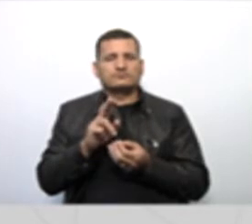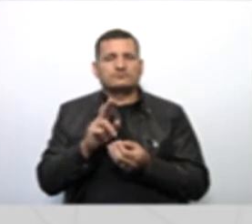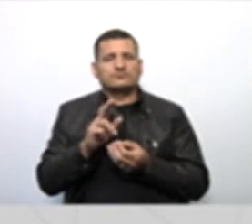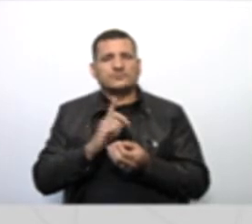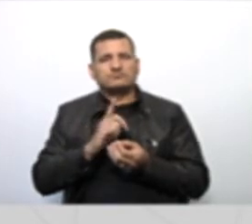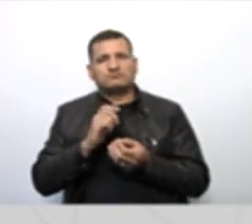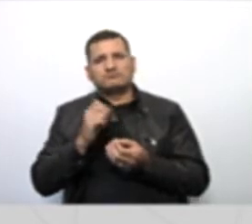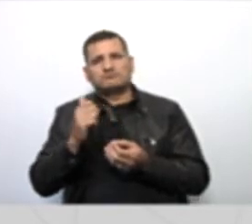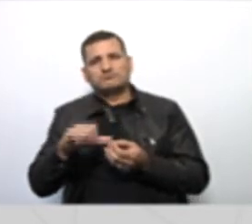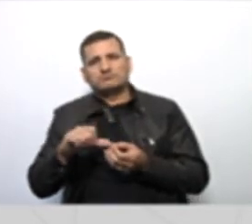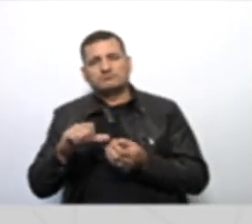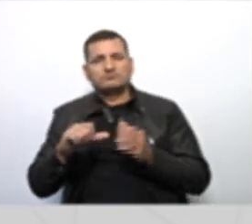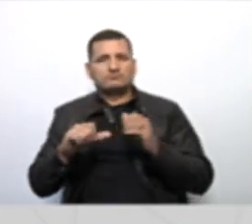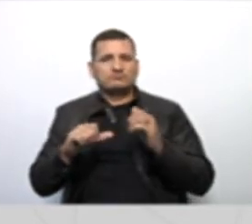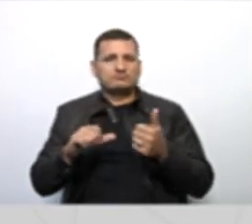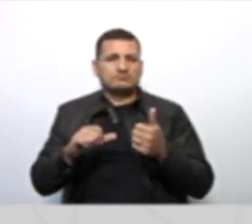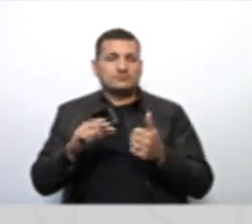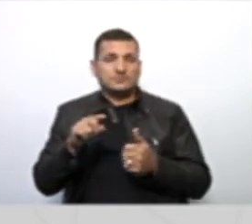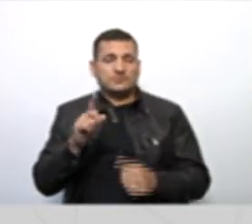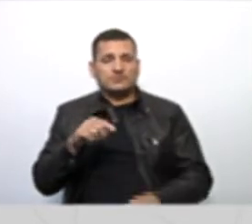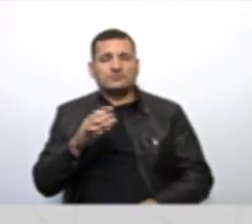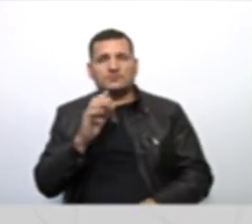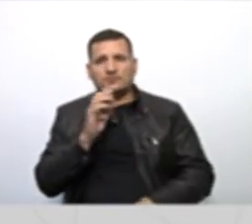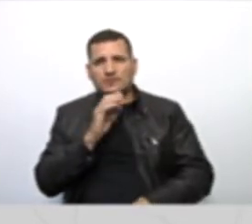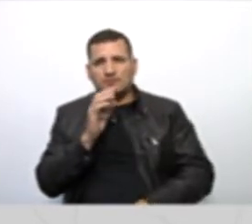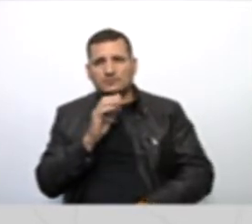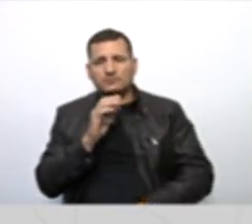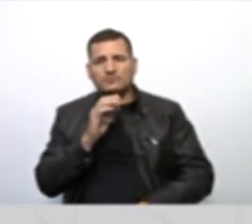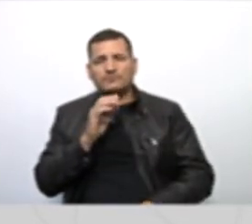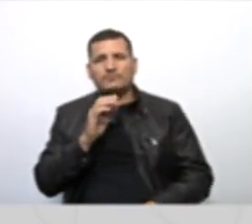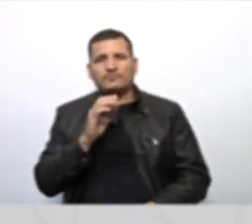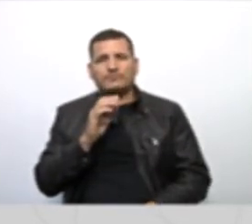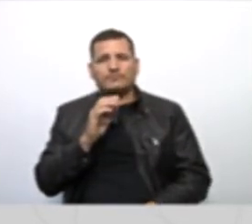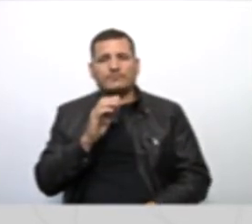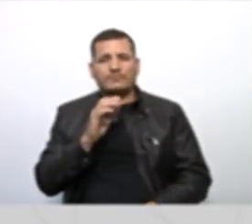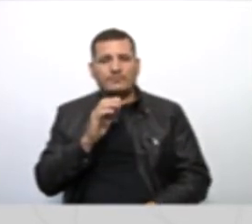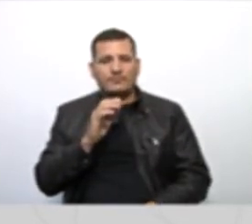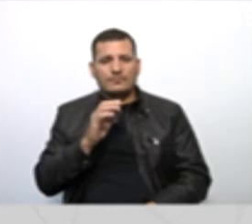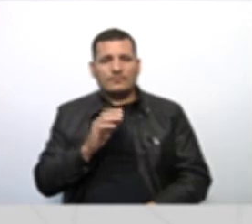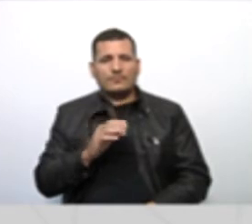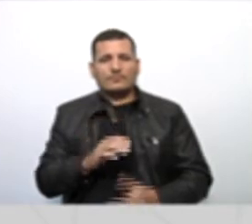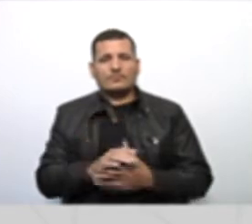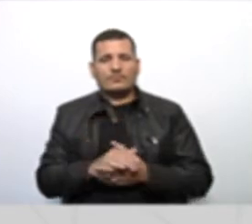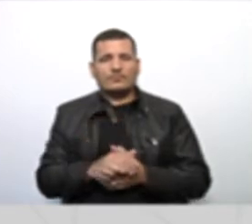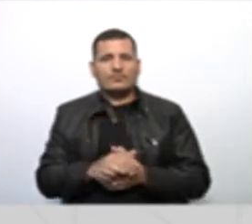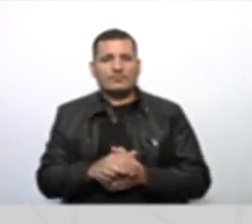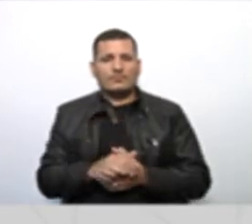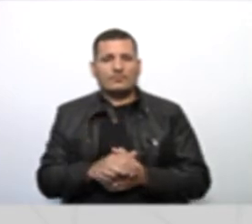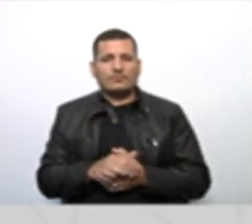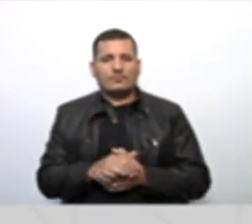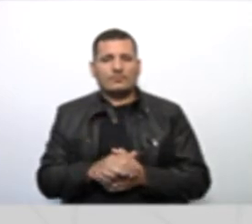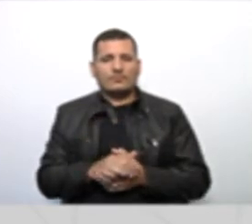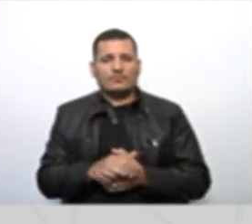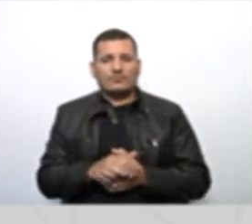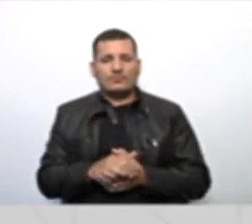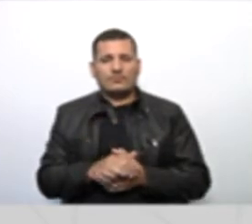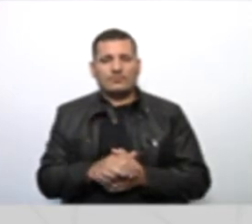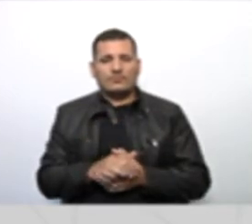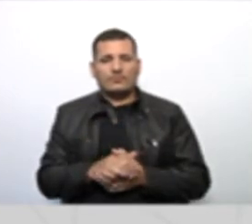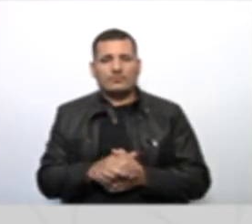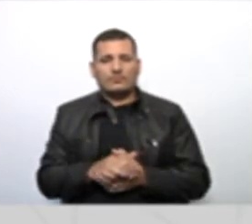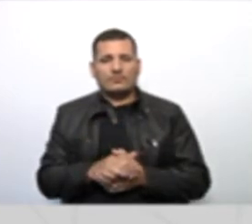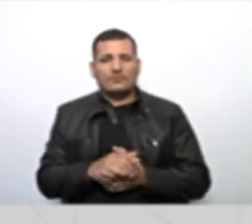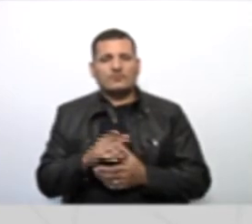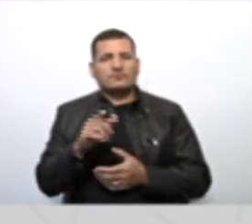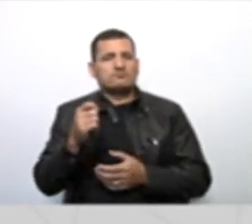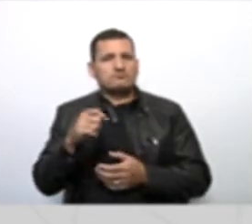vantagens. É mais rápido, consequentemente, é mais rápido no desenvolvimento. Então, já tem uma vantagem. Não